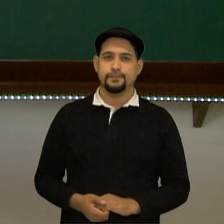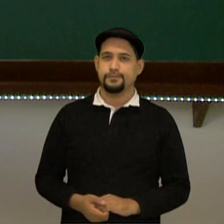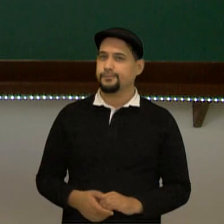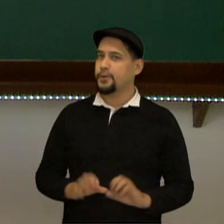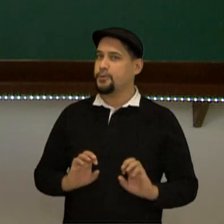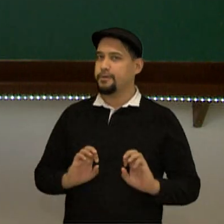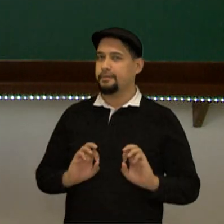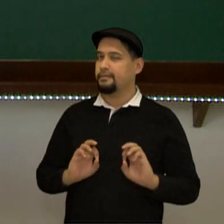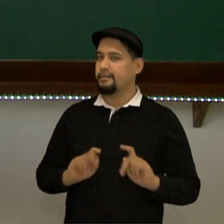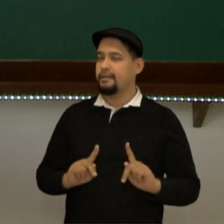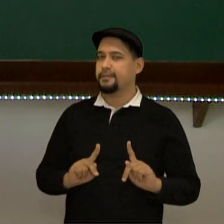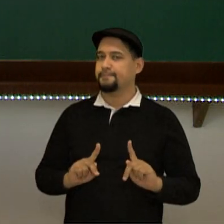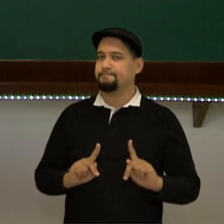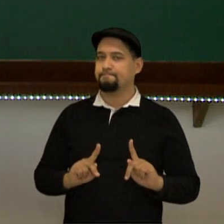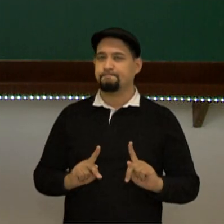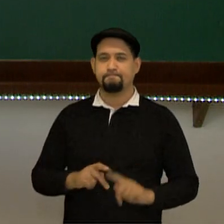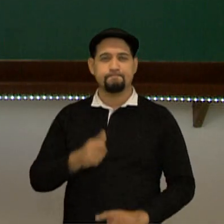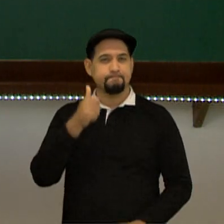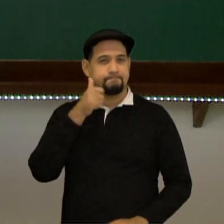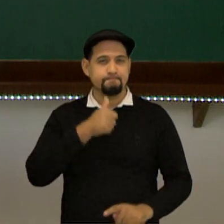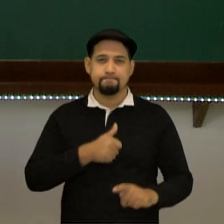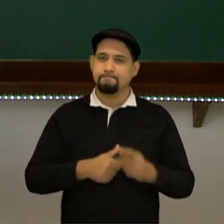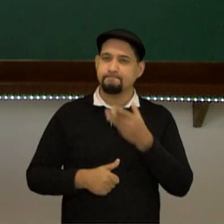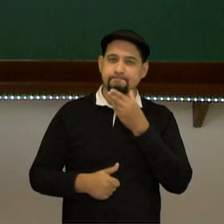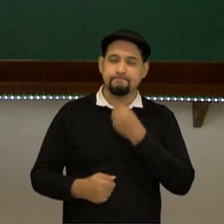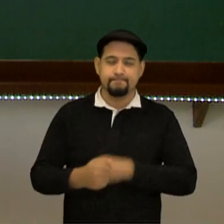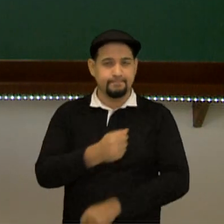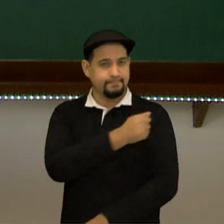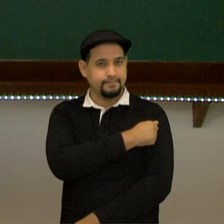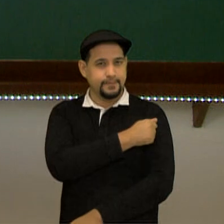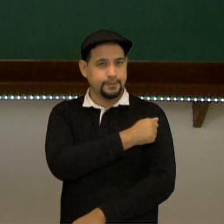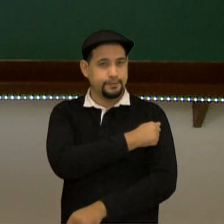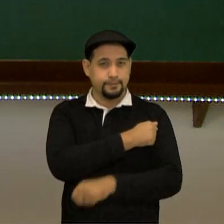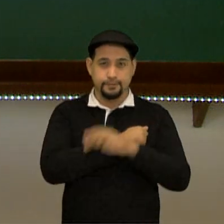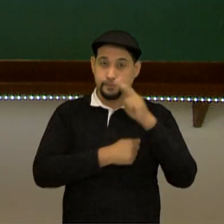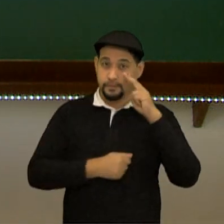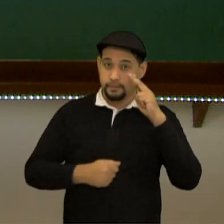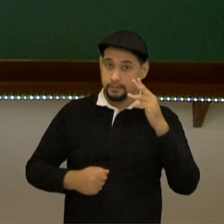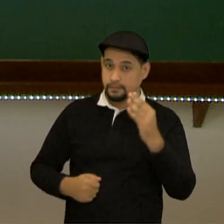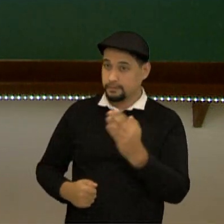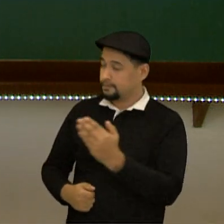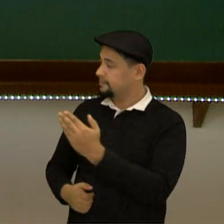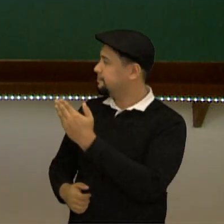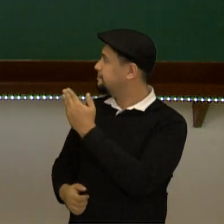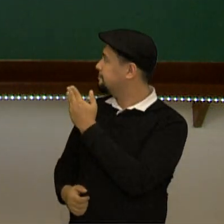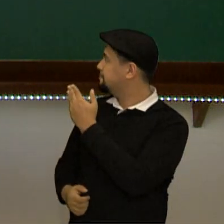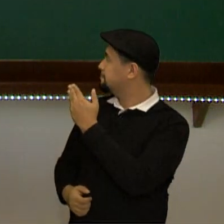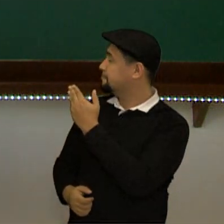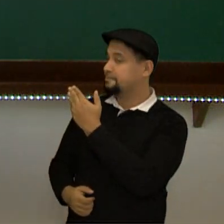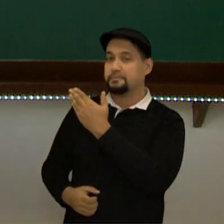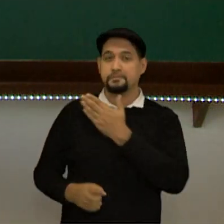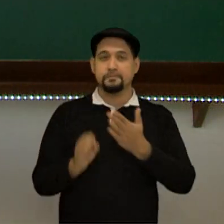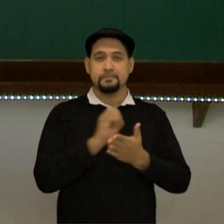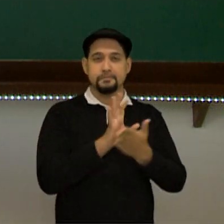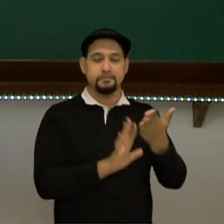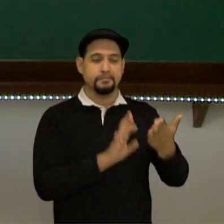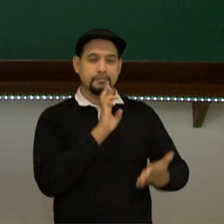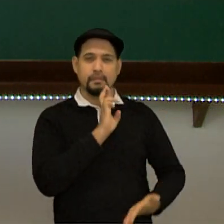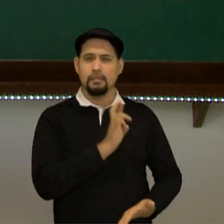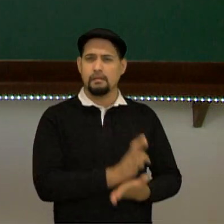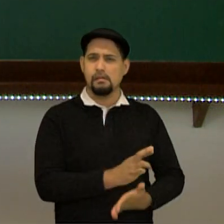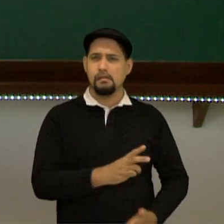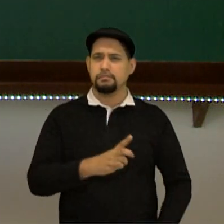Muito bem, caro e cara aluna, confere aqui comigo a solução do seu exercício e eu